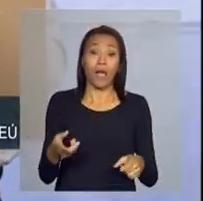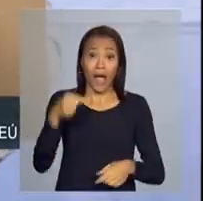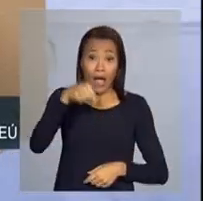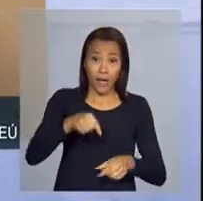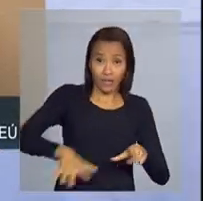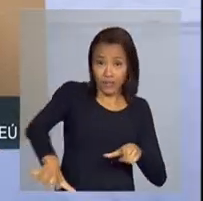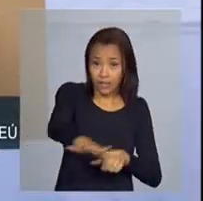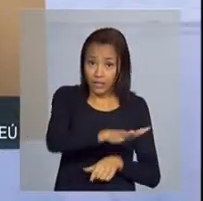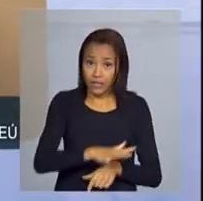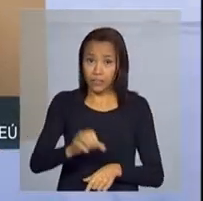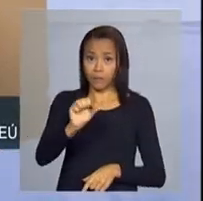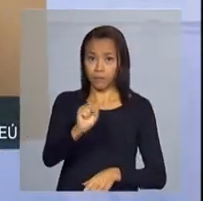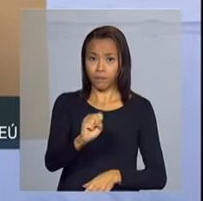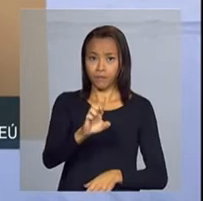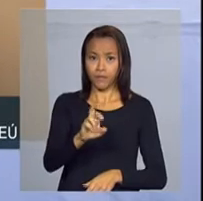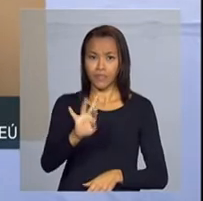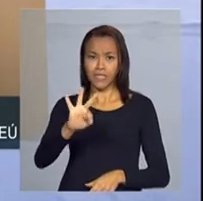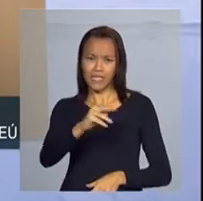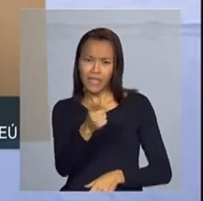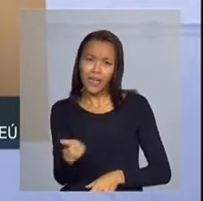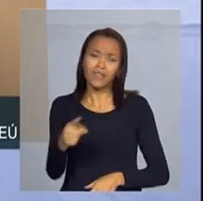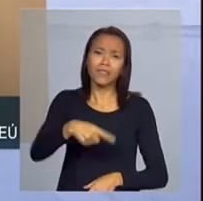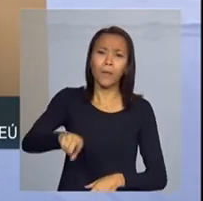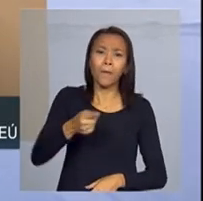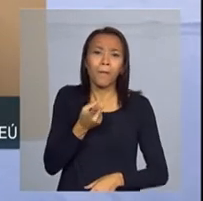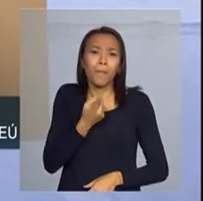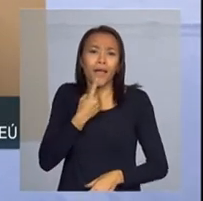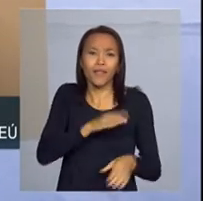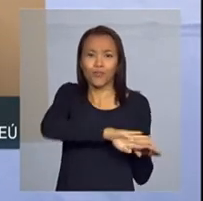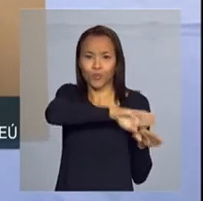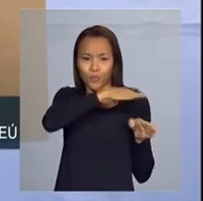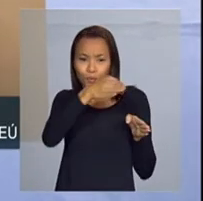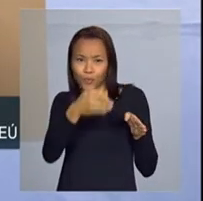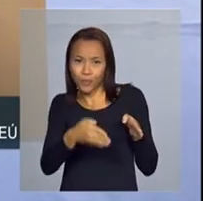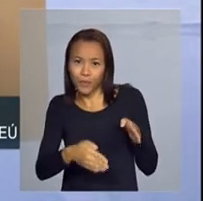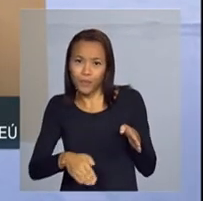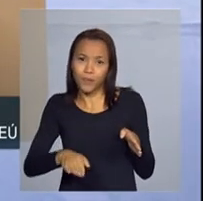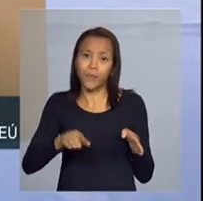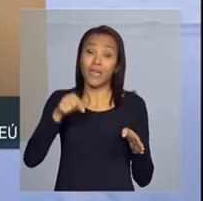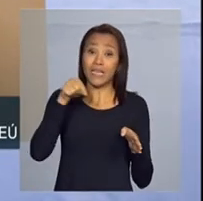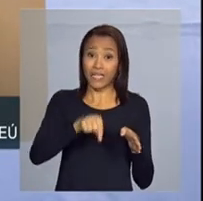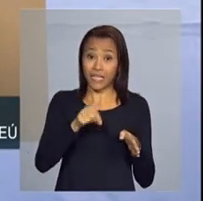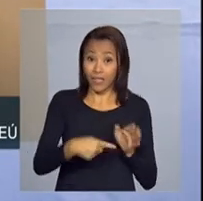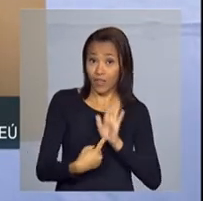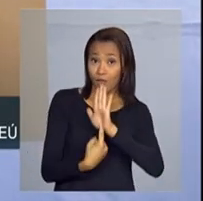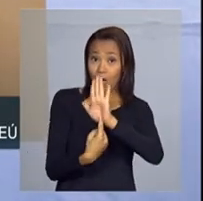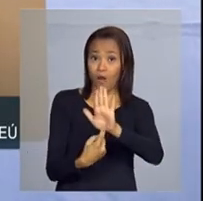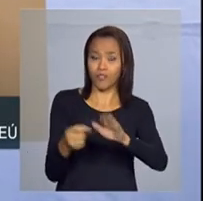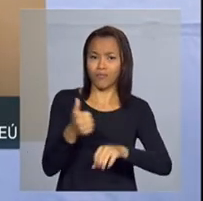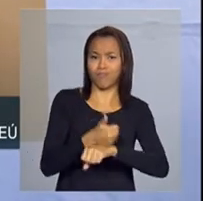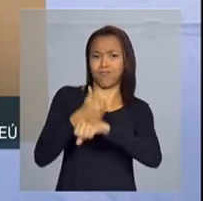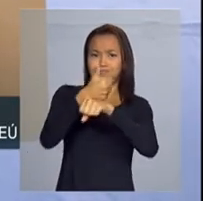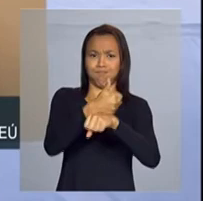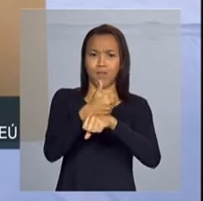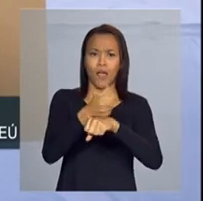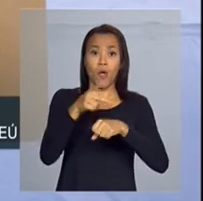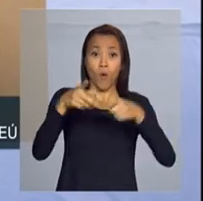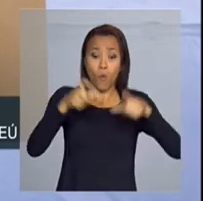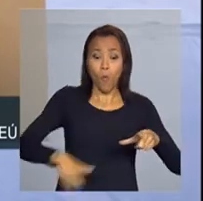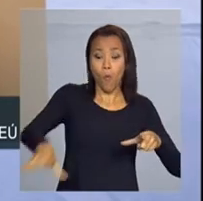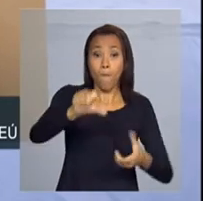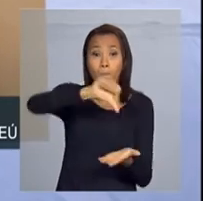sertão, ao pé dessa maravilhosa serra que nos denomina, nos destacamos como polo médico,